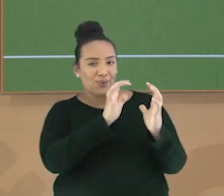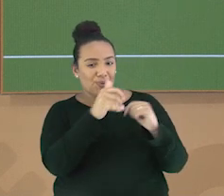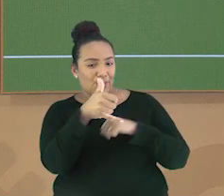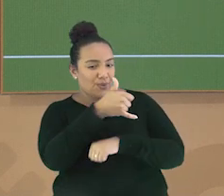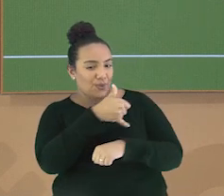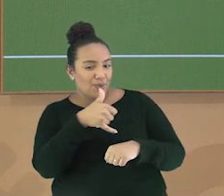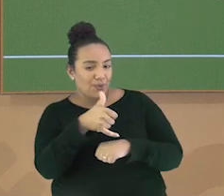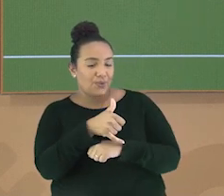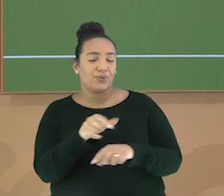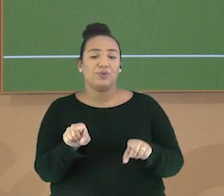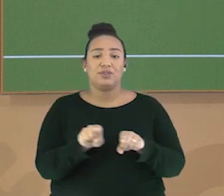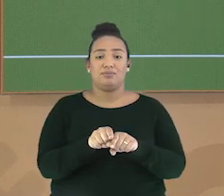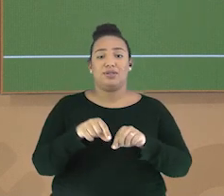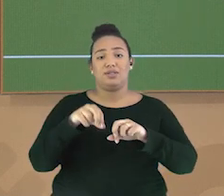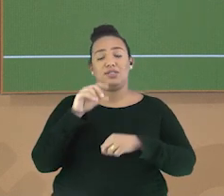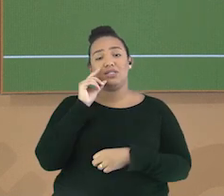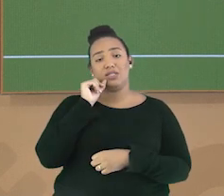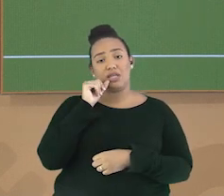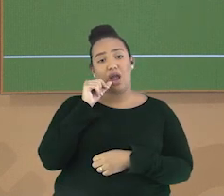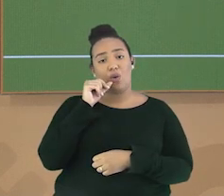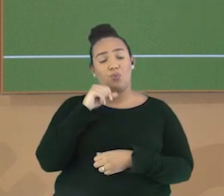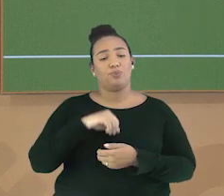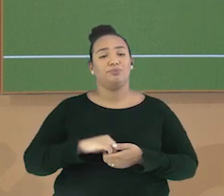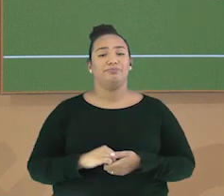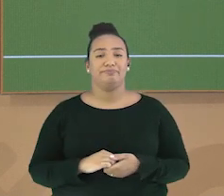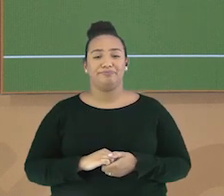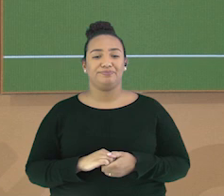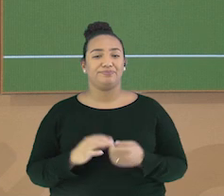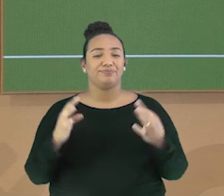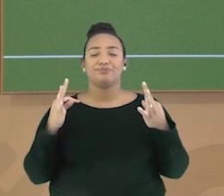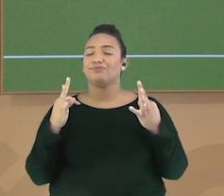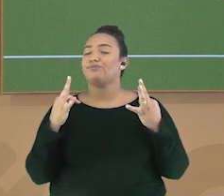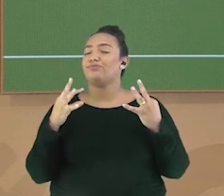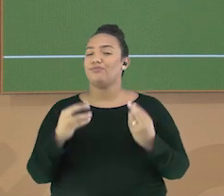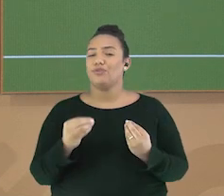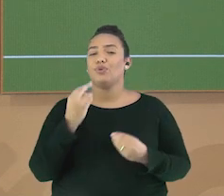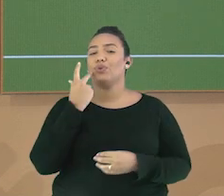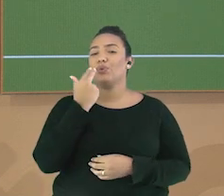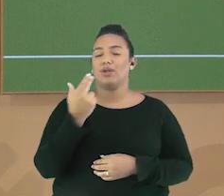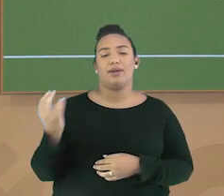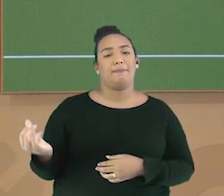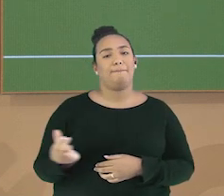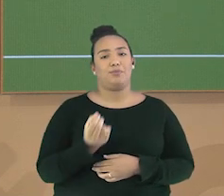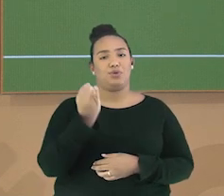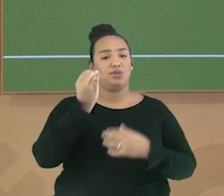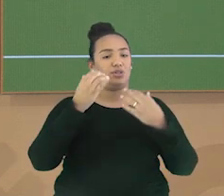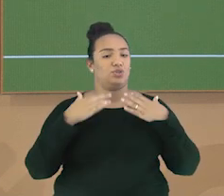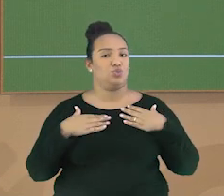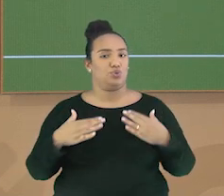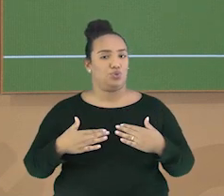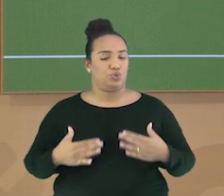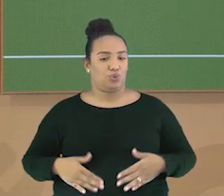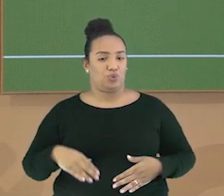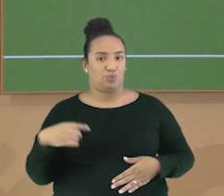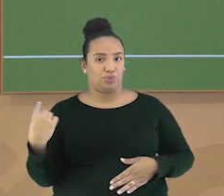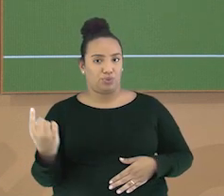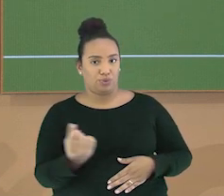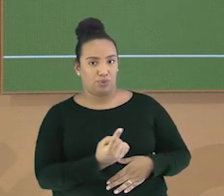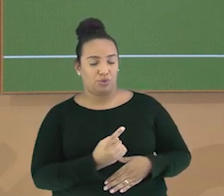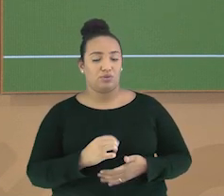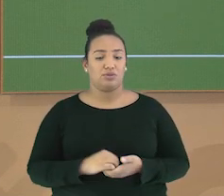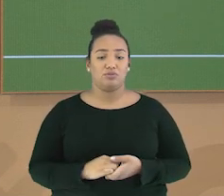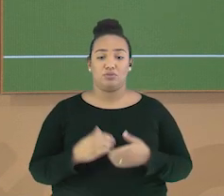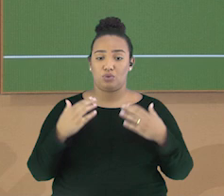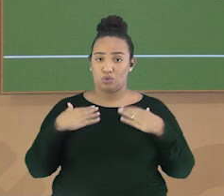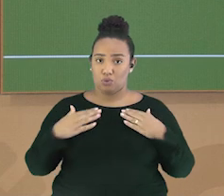são muito importantes para o nosso desenvolvimento, tanto físico também como intelecto. Então, os alimentos são